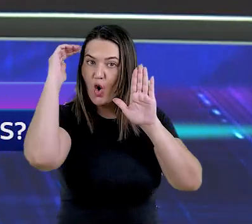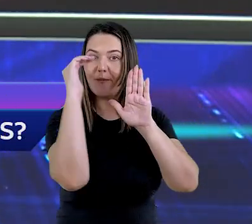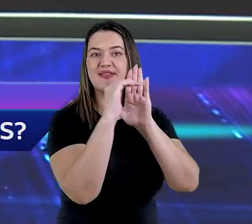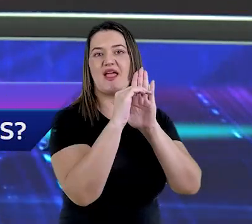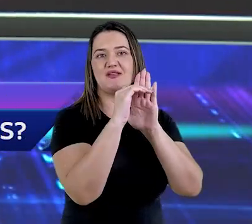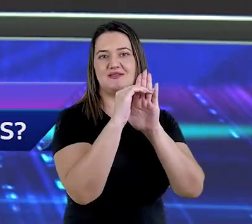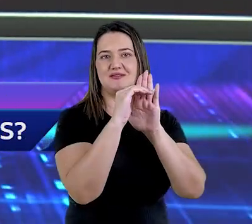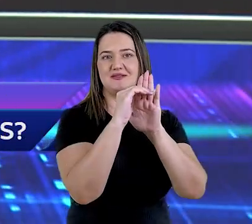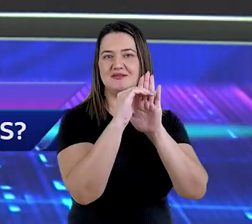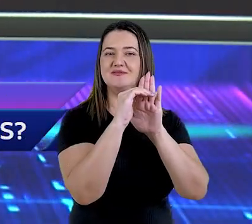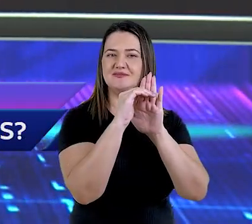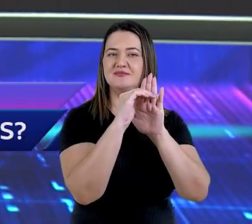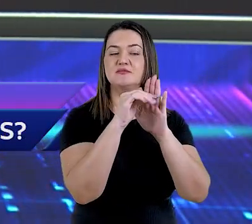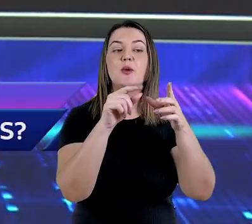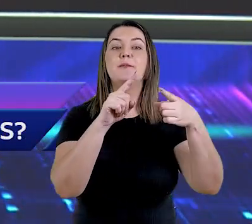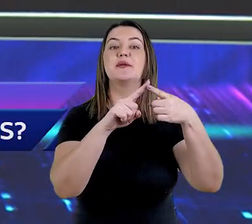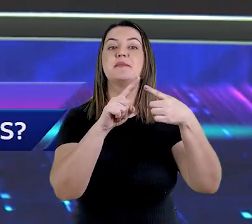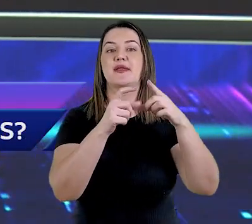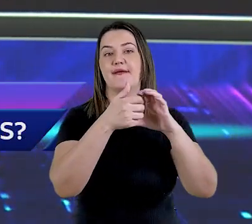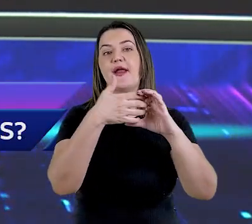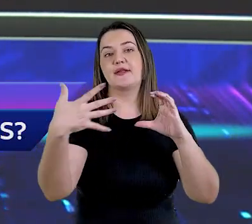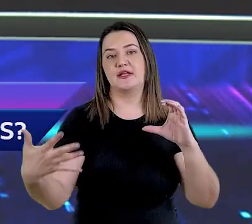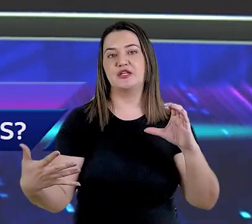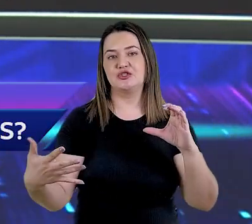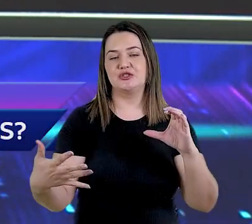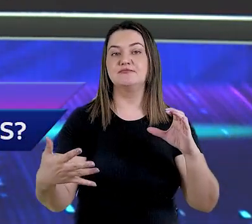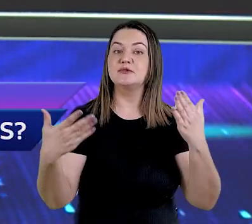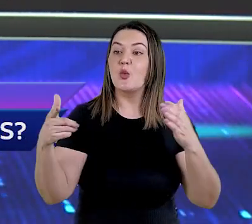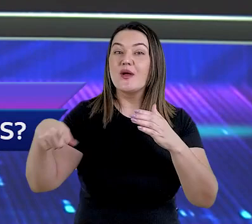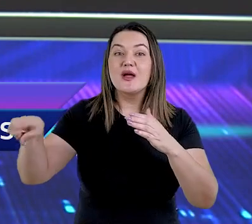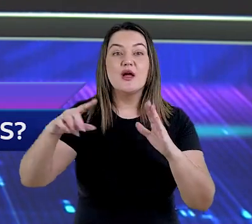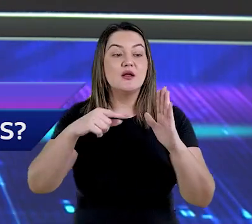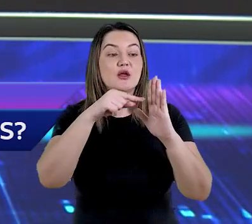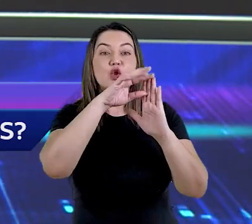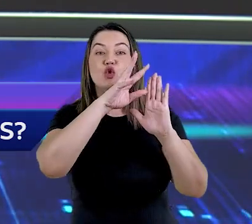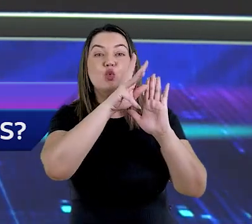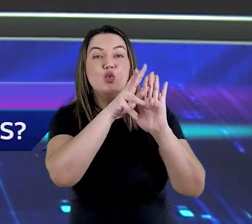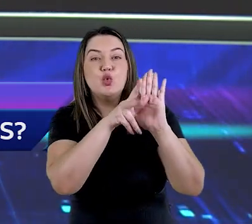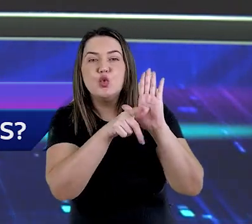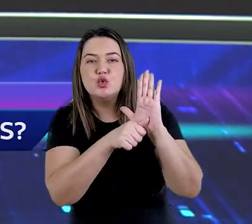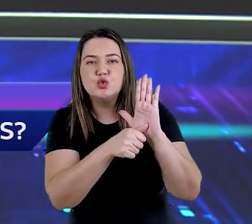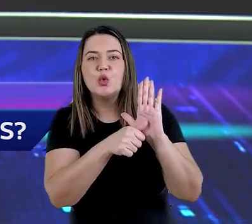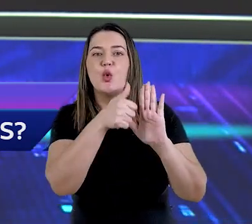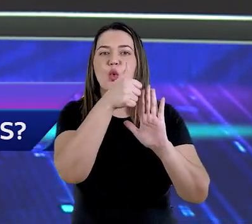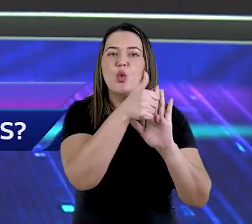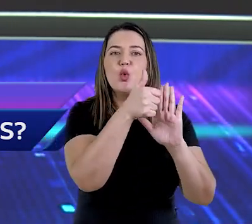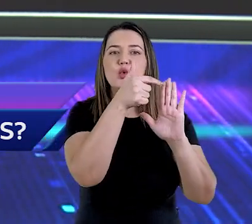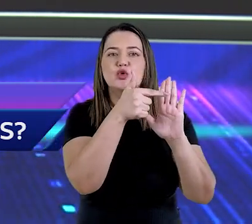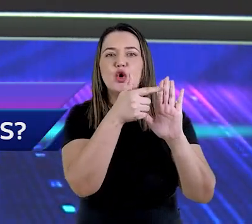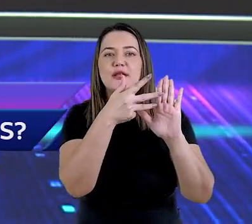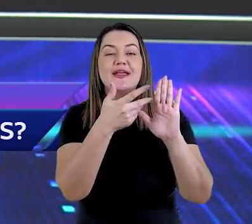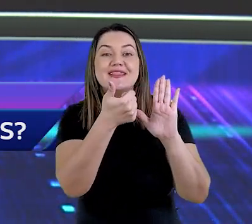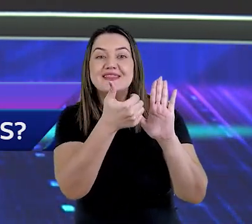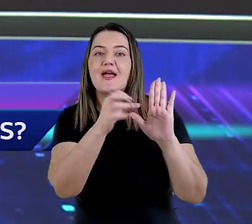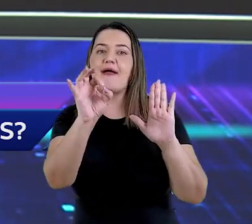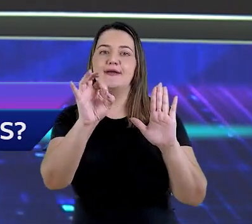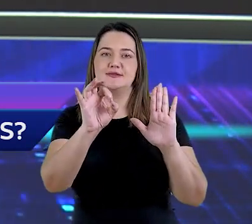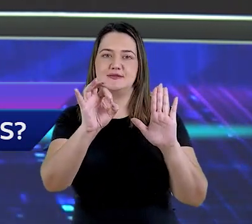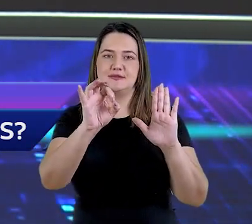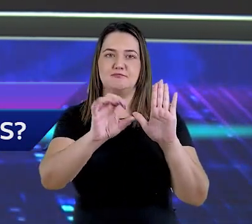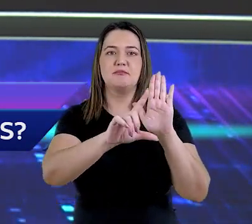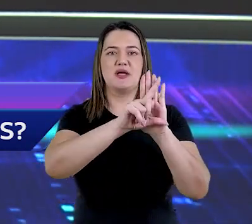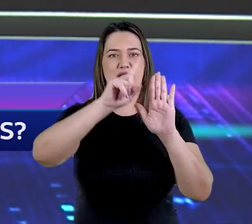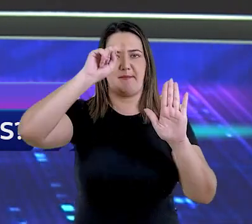menos 1 não é 9, é 0. 10 menos 2 não será 8, será 0. Tem que guardar os 10. Você não